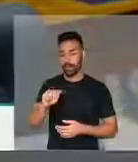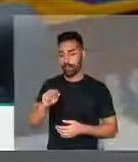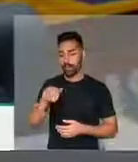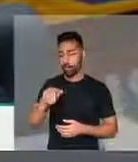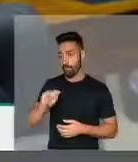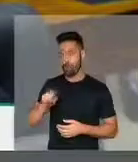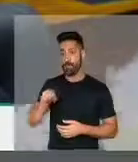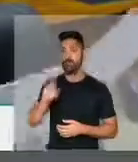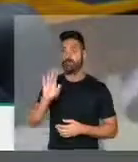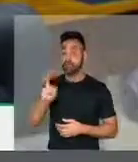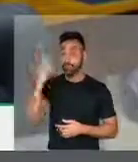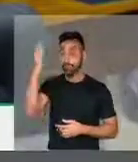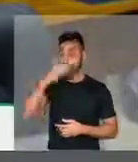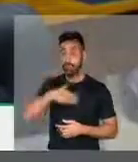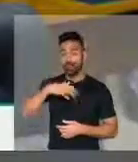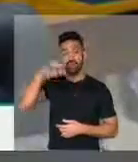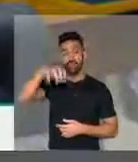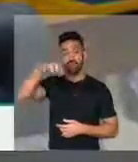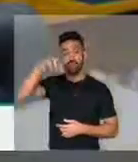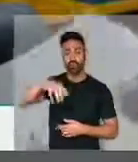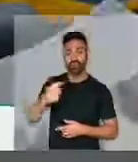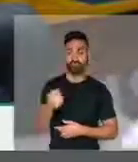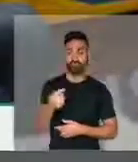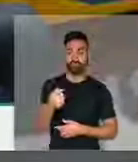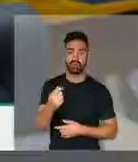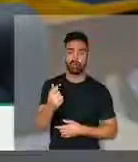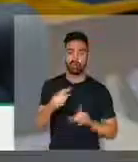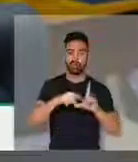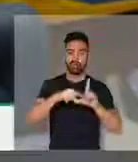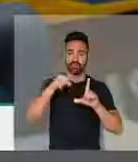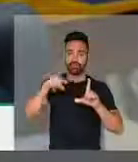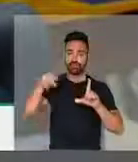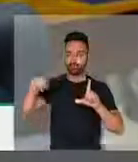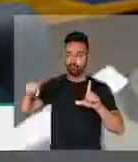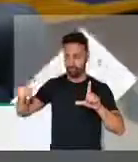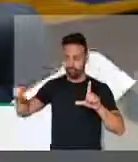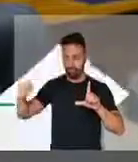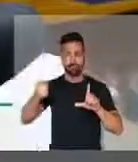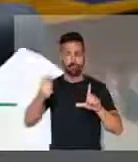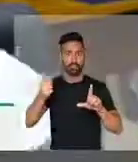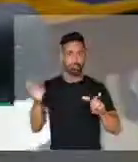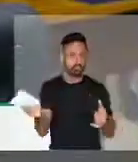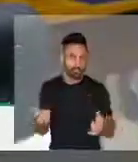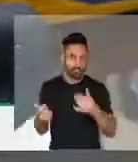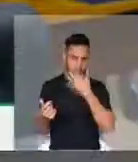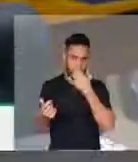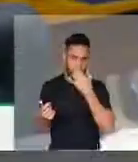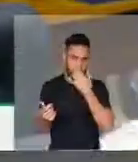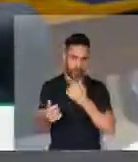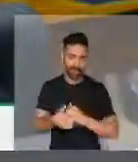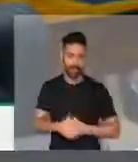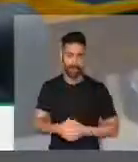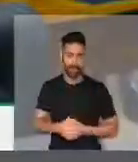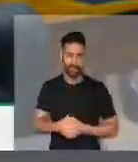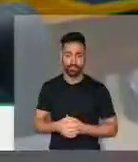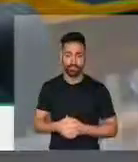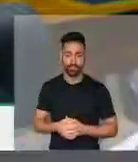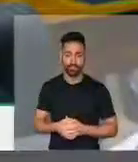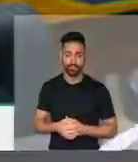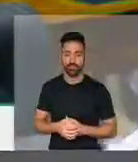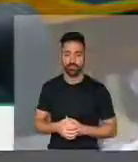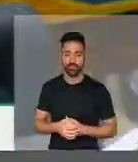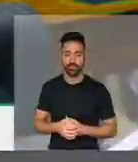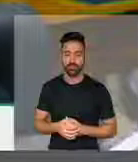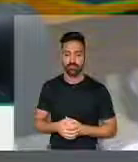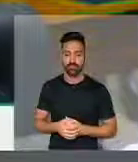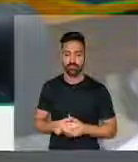índice pluviométrico é muito baixo e a densidade de chuvas e a proporção da queda das chuvas